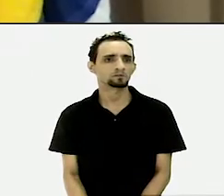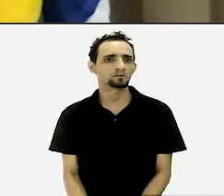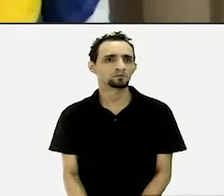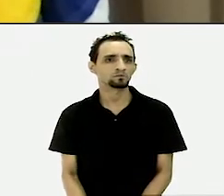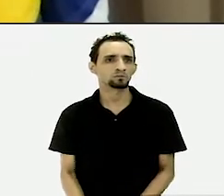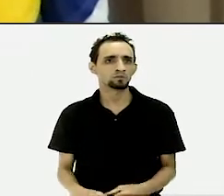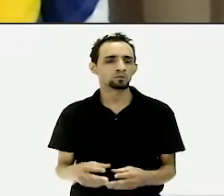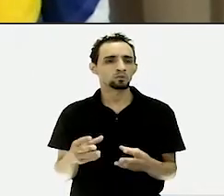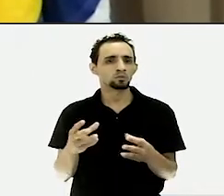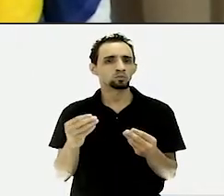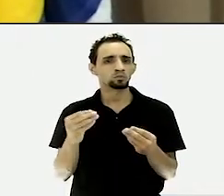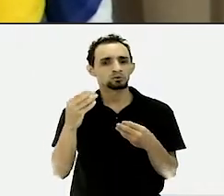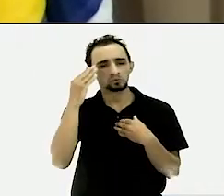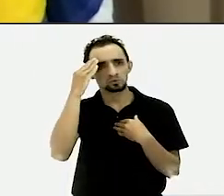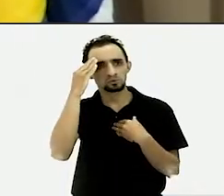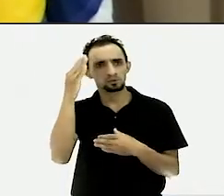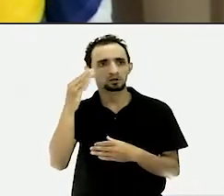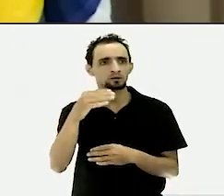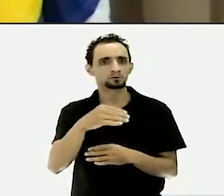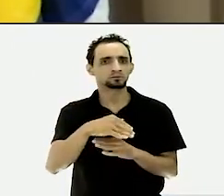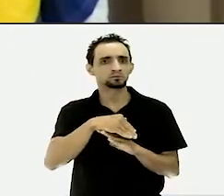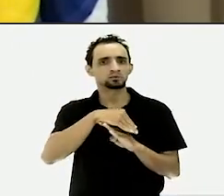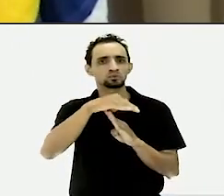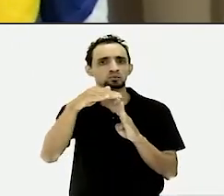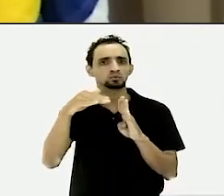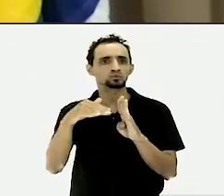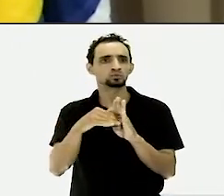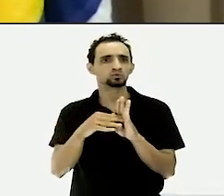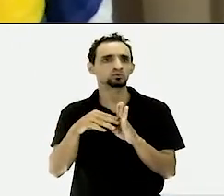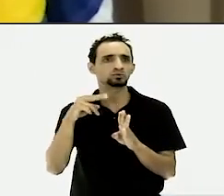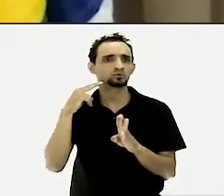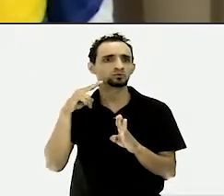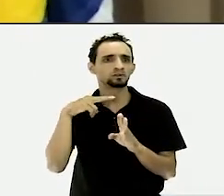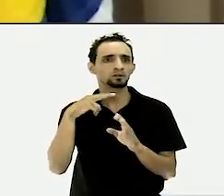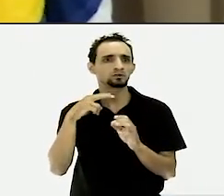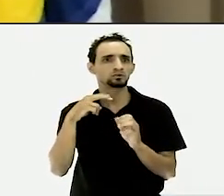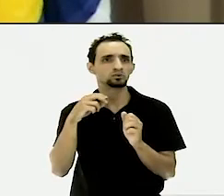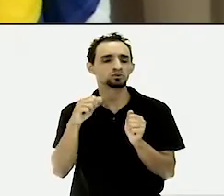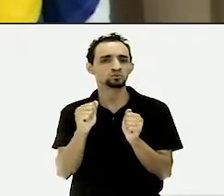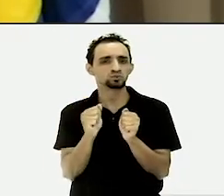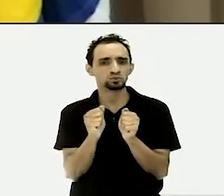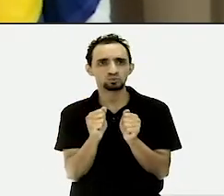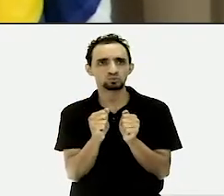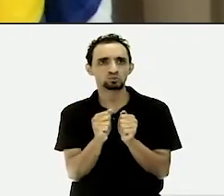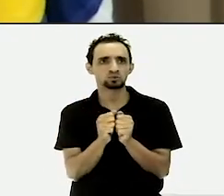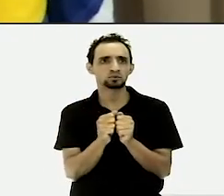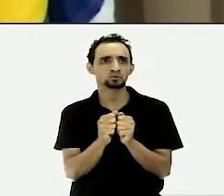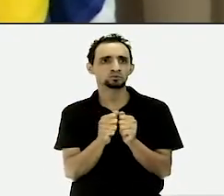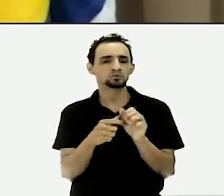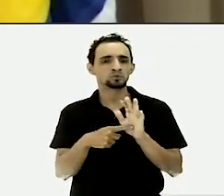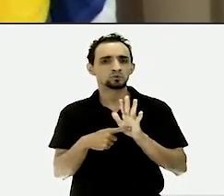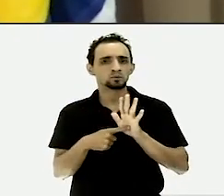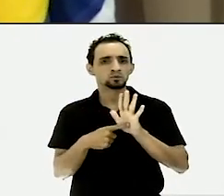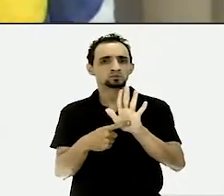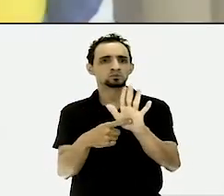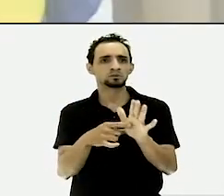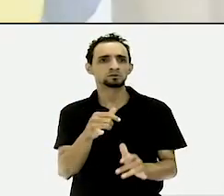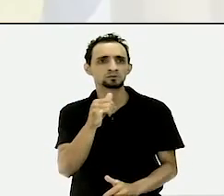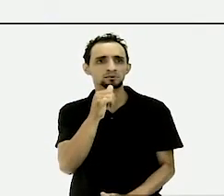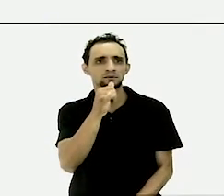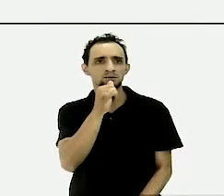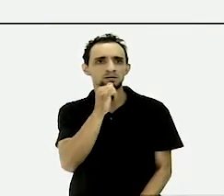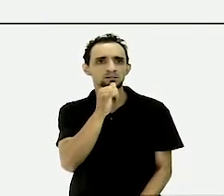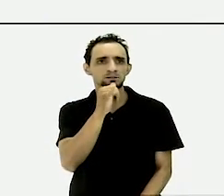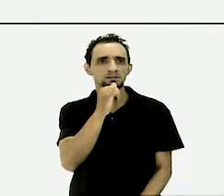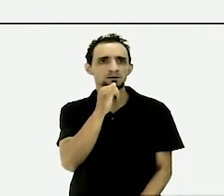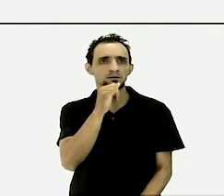pacientes no CAPS, então a gente faz o acolhimento sempre, todo dia tem horário de acolhimento, onde a pessoa chega, né, e tem